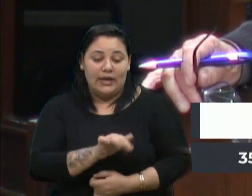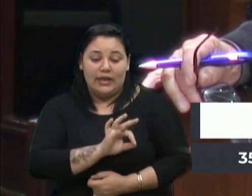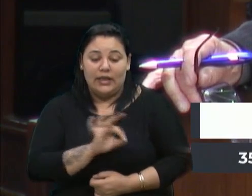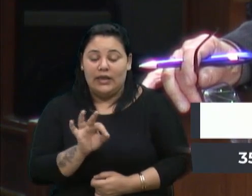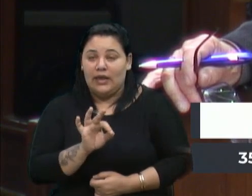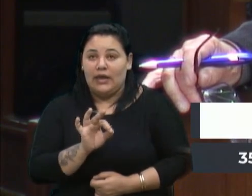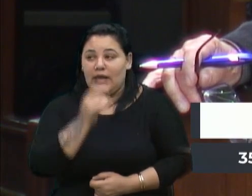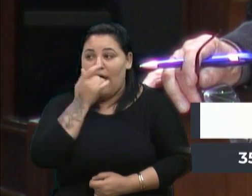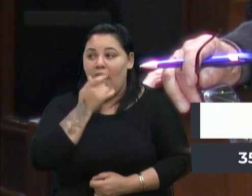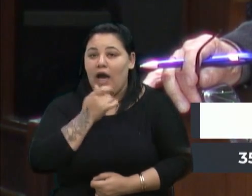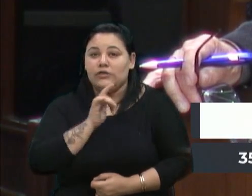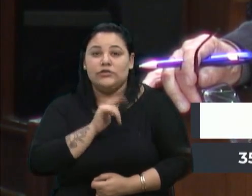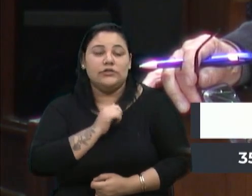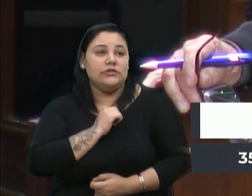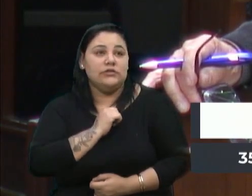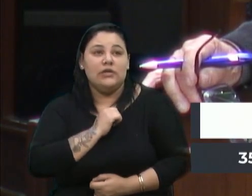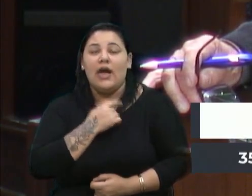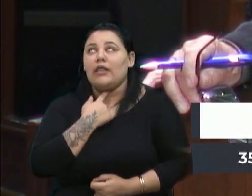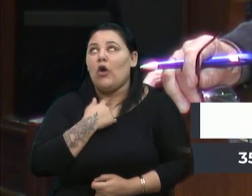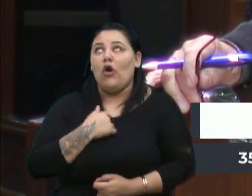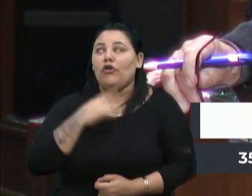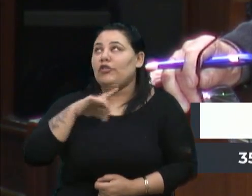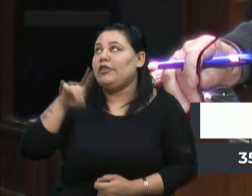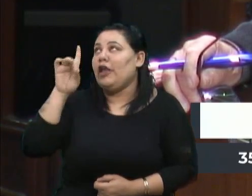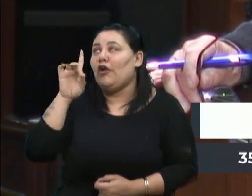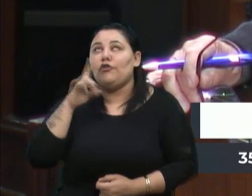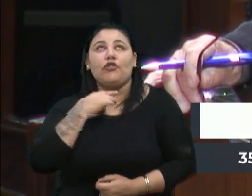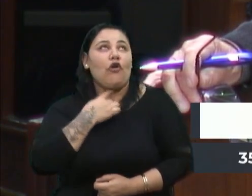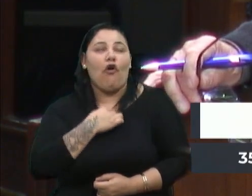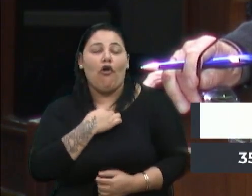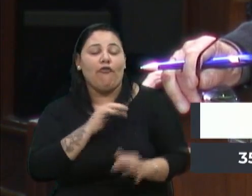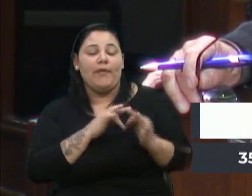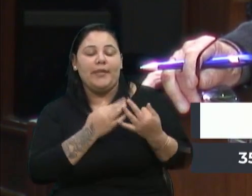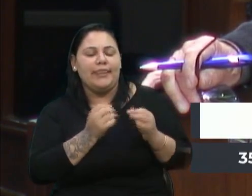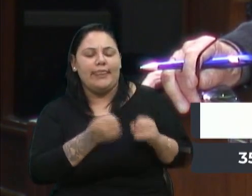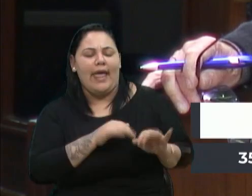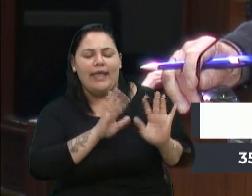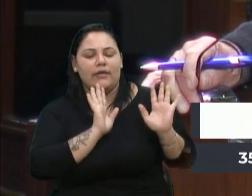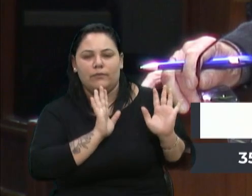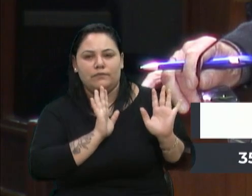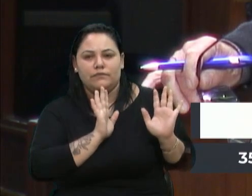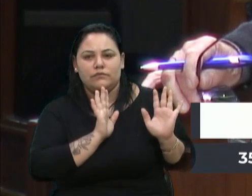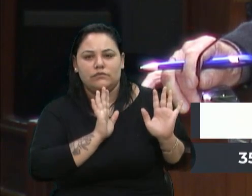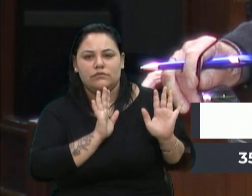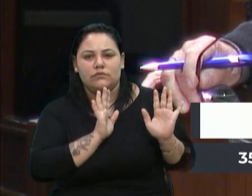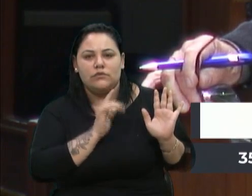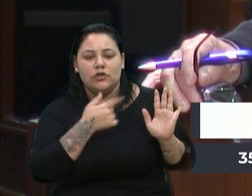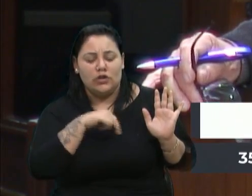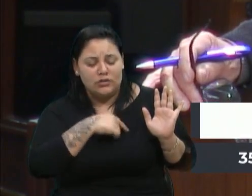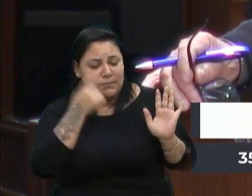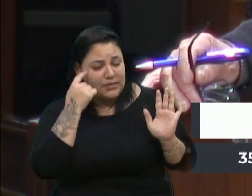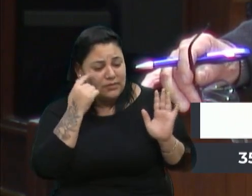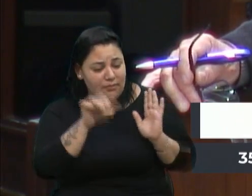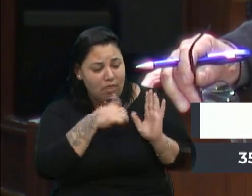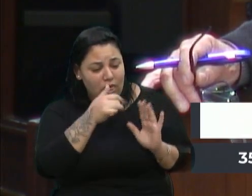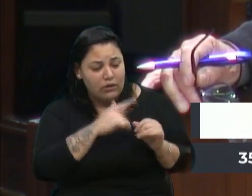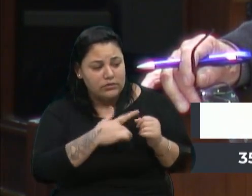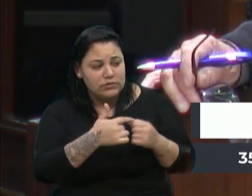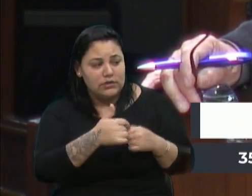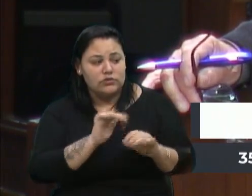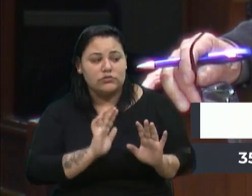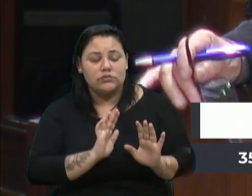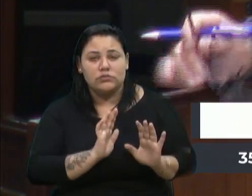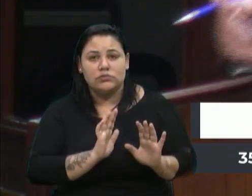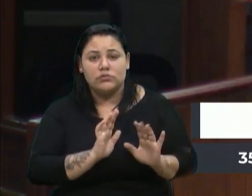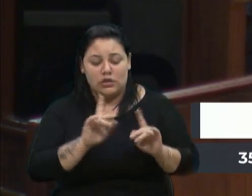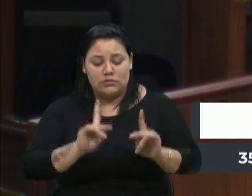esquerda não gosta de Deus, não gosta de família, não isso, não aquilo. Não é isso. Nós estamos aqui pensando no melhor da cidade. Então as